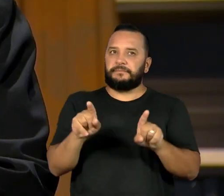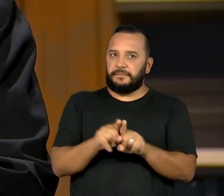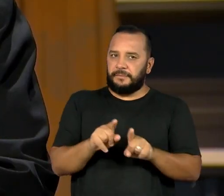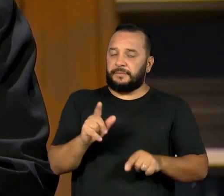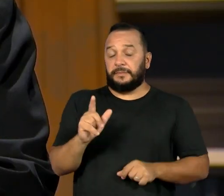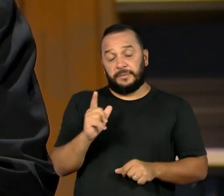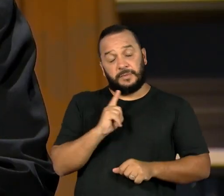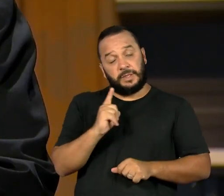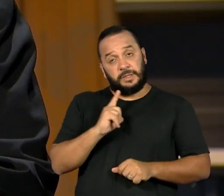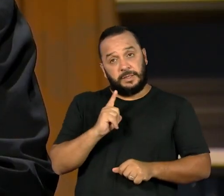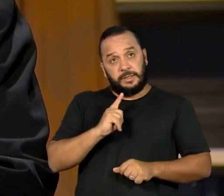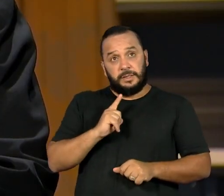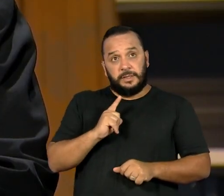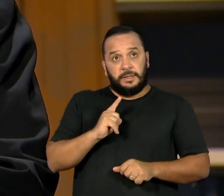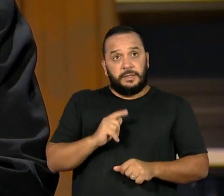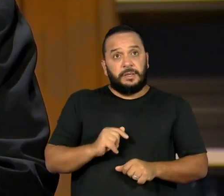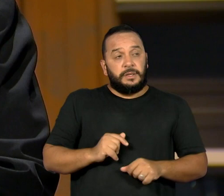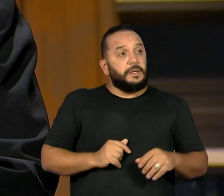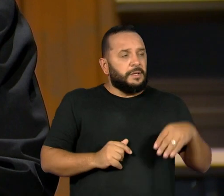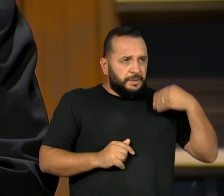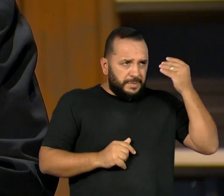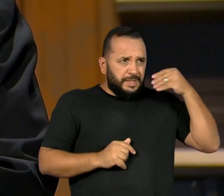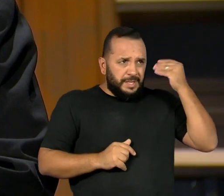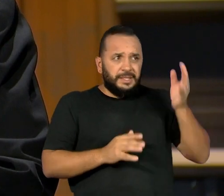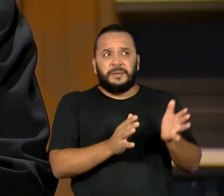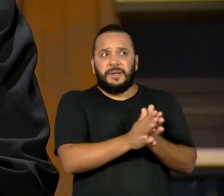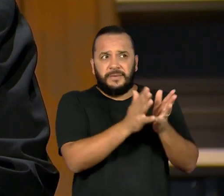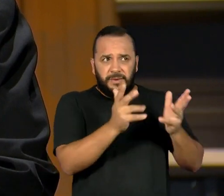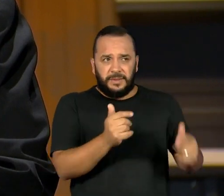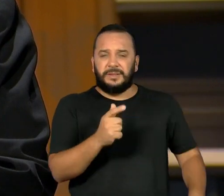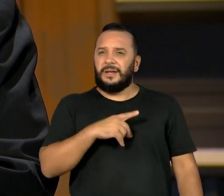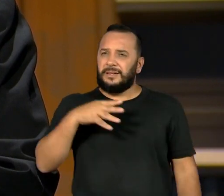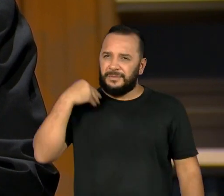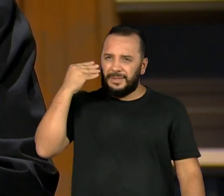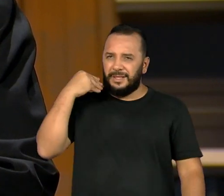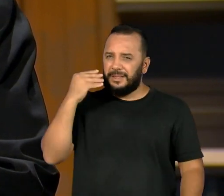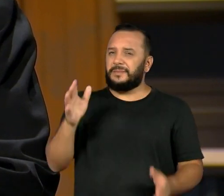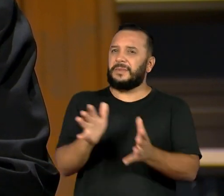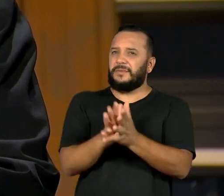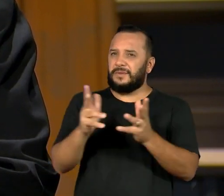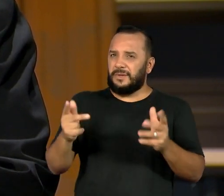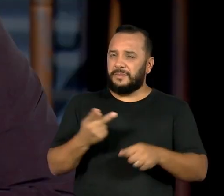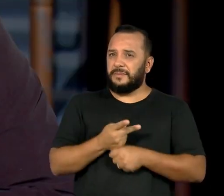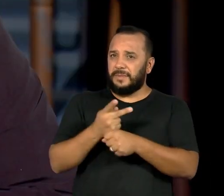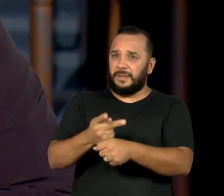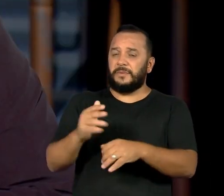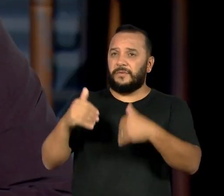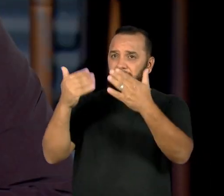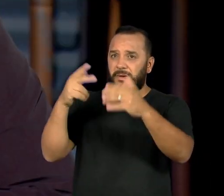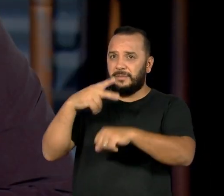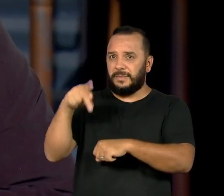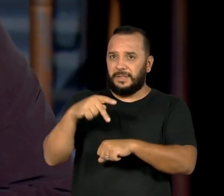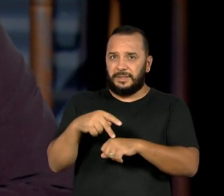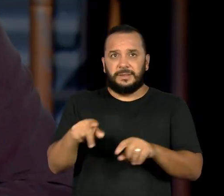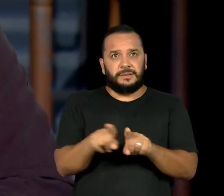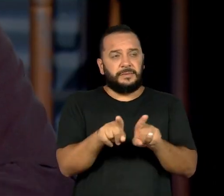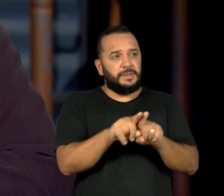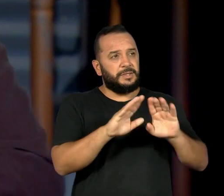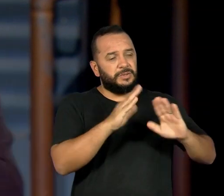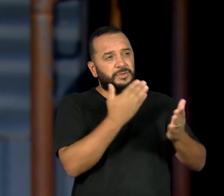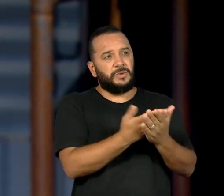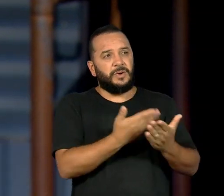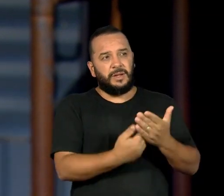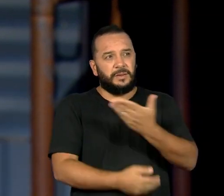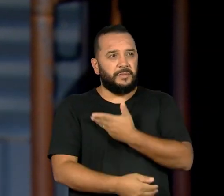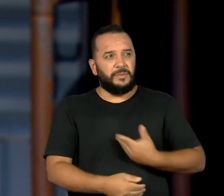ilhas... Experiências incríveis. Enfim, premiadas fora do Brasil. Inclusive escolas públicas, né?